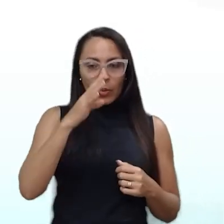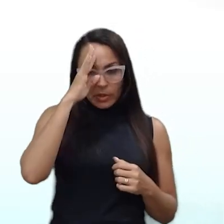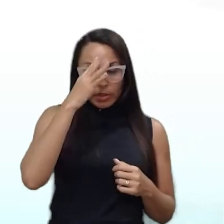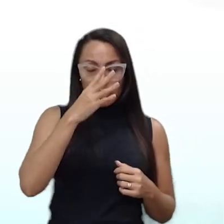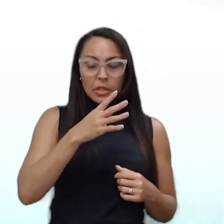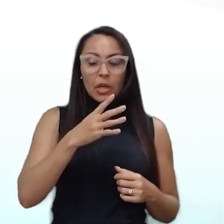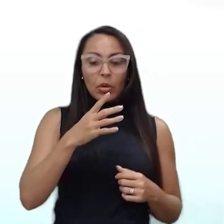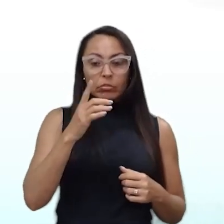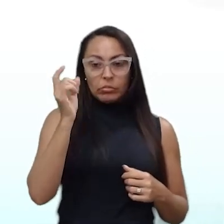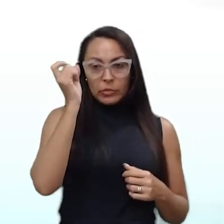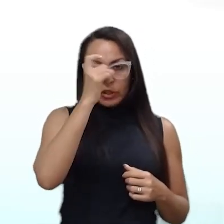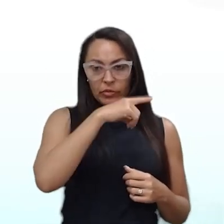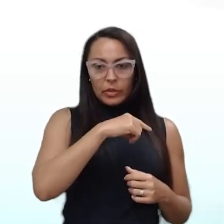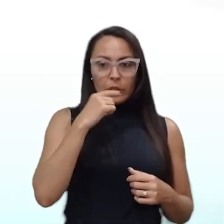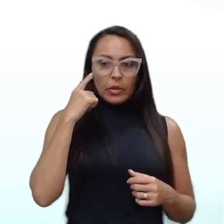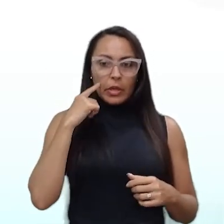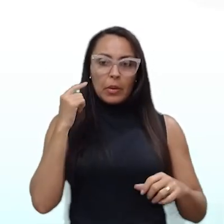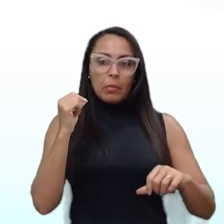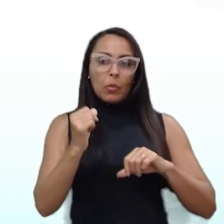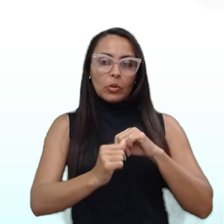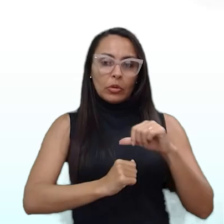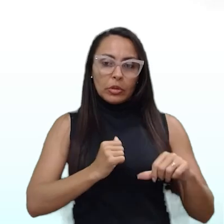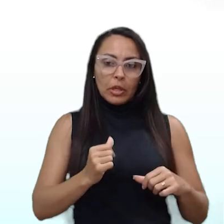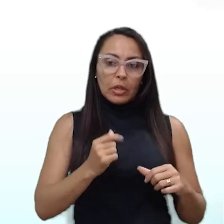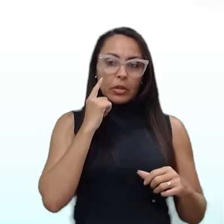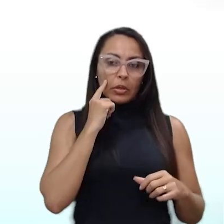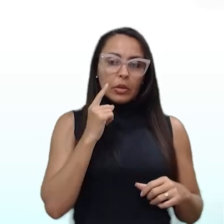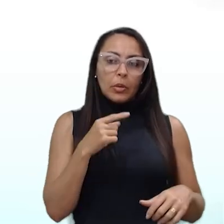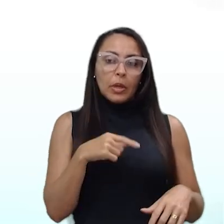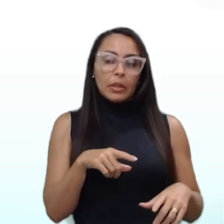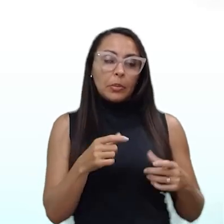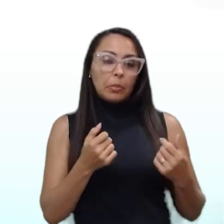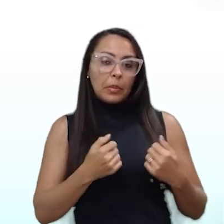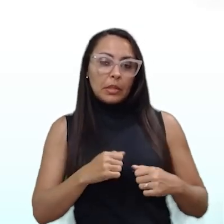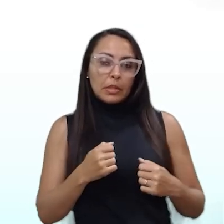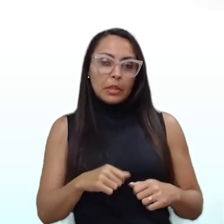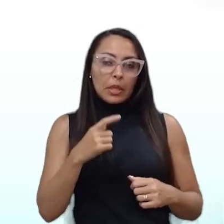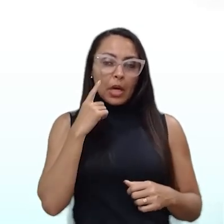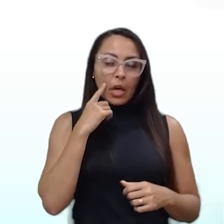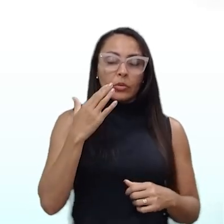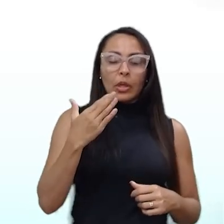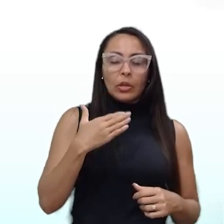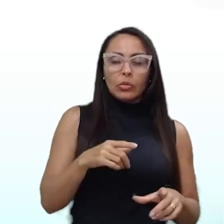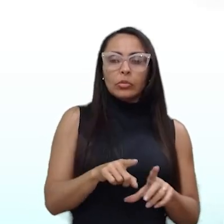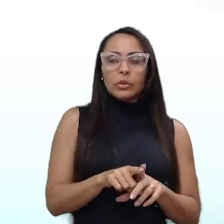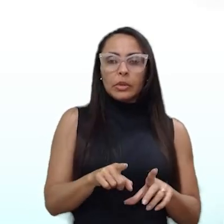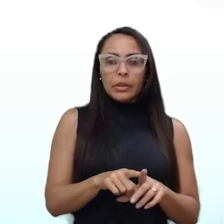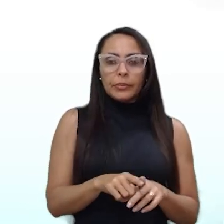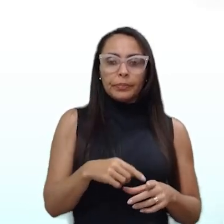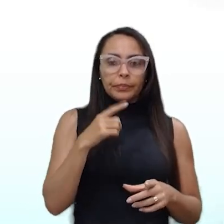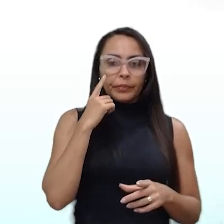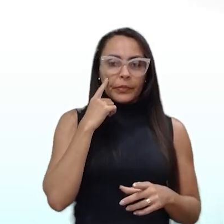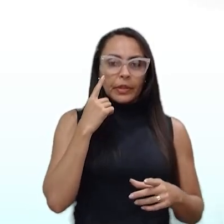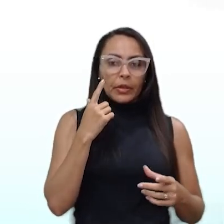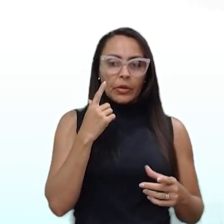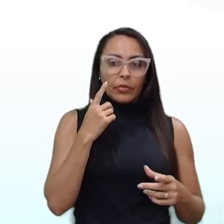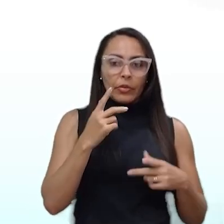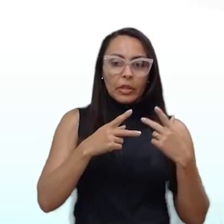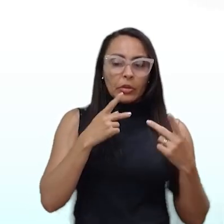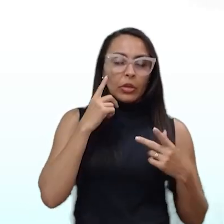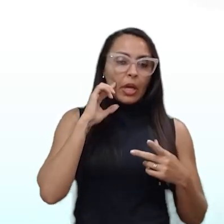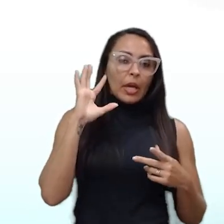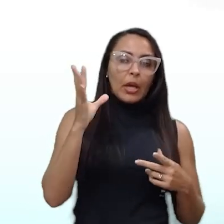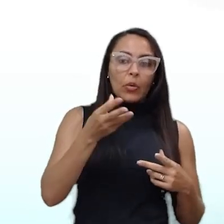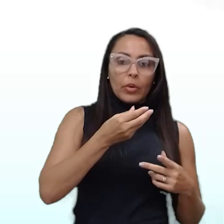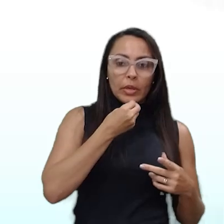muito difícil, que é mudar o seu estado físico. Para isso, ele precisa do calor latente. Graficamente falando, você reconhece